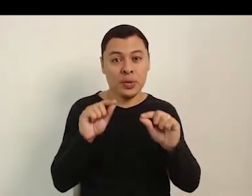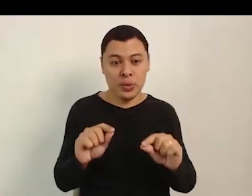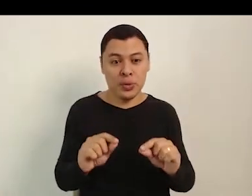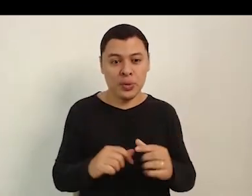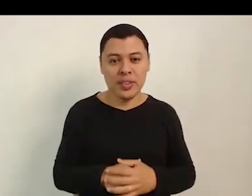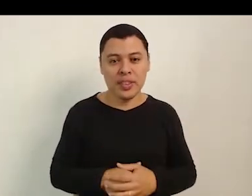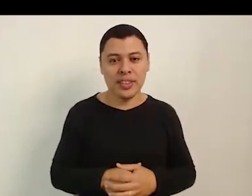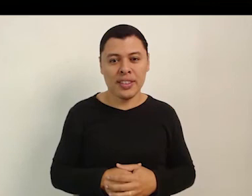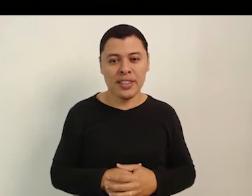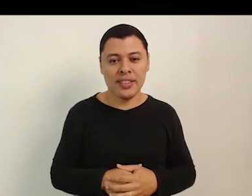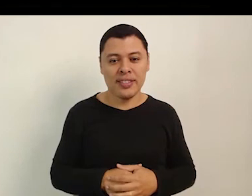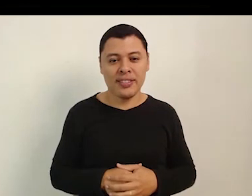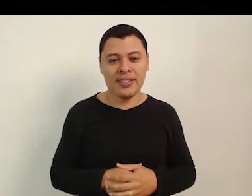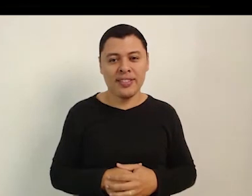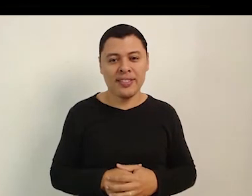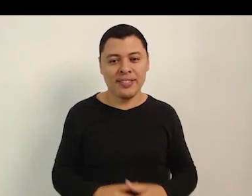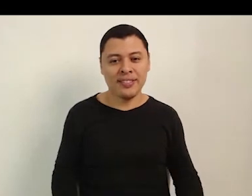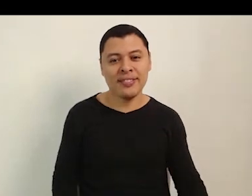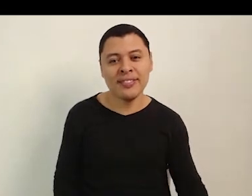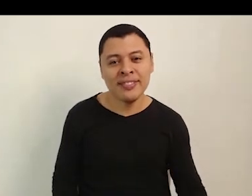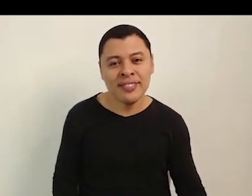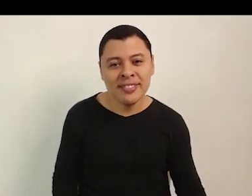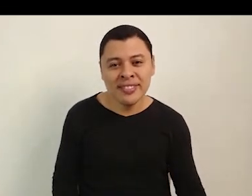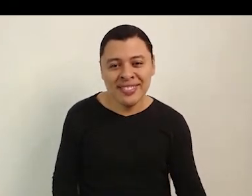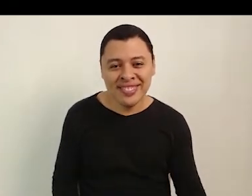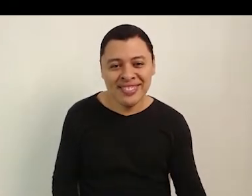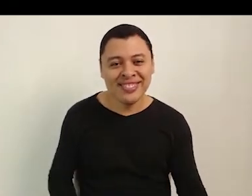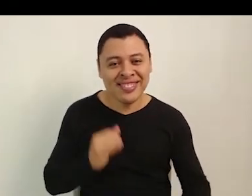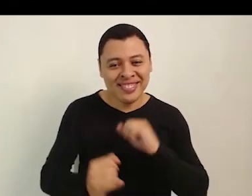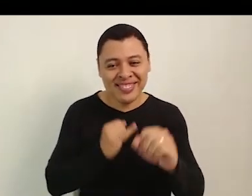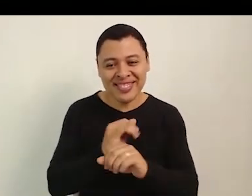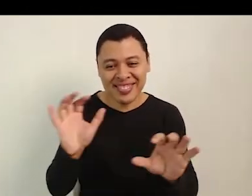que está chegando ao fim, e a internet caiu de novo.